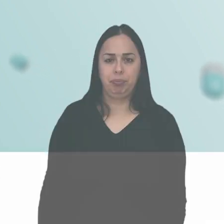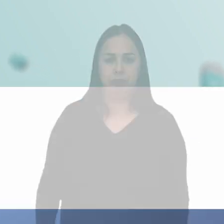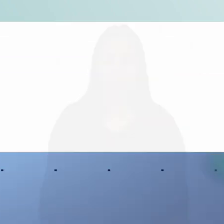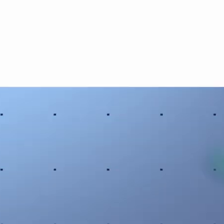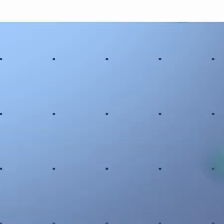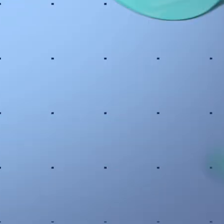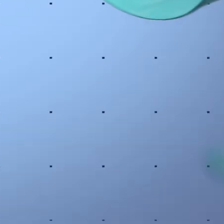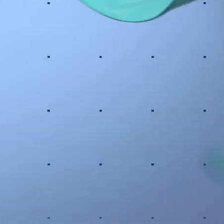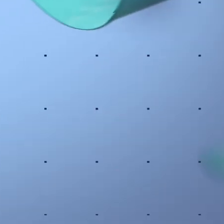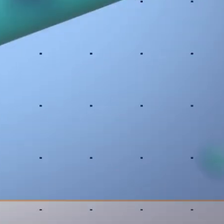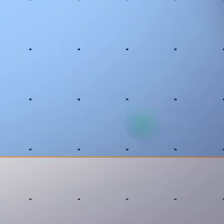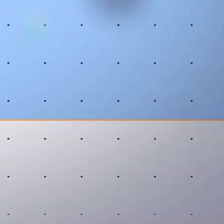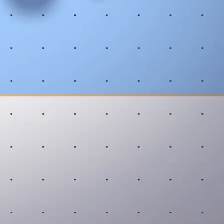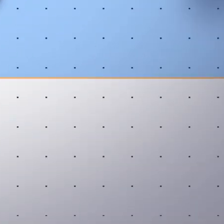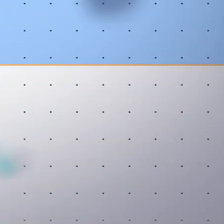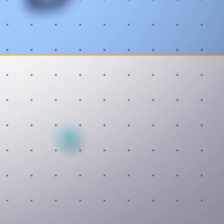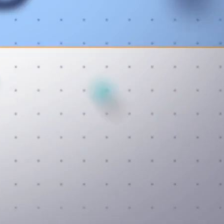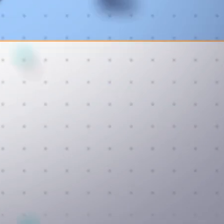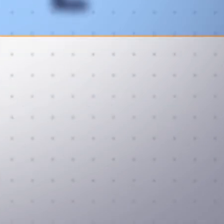dieta.